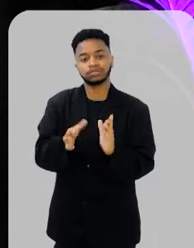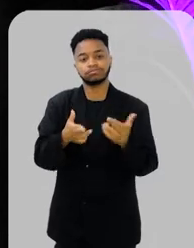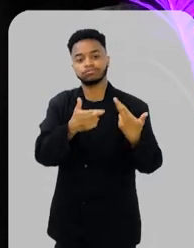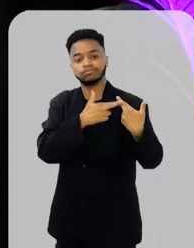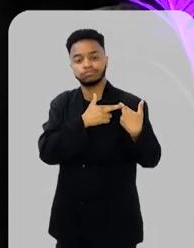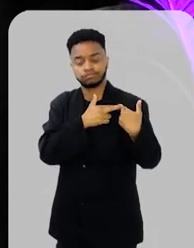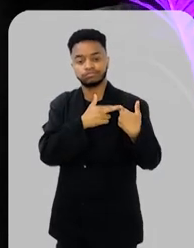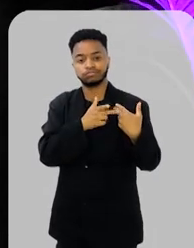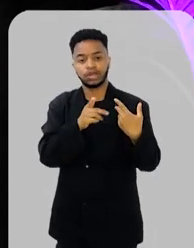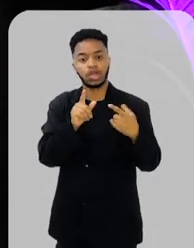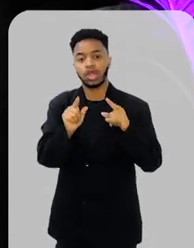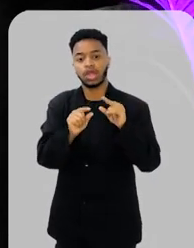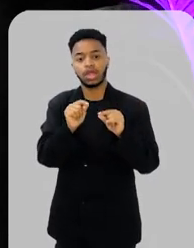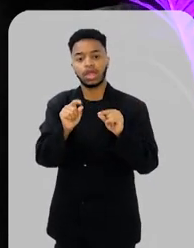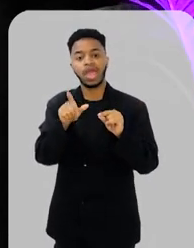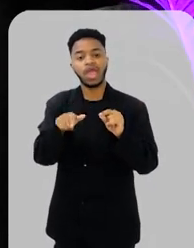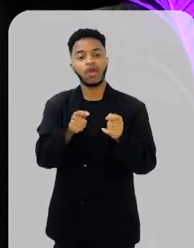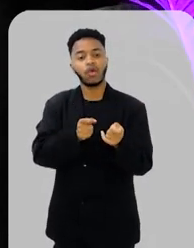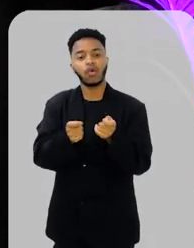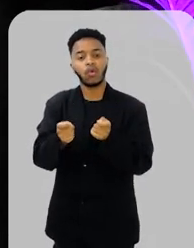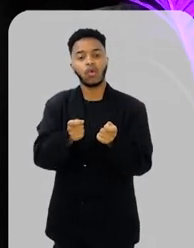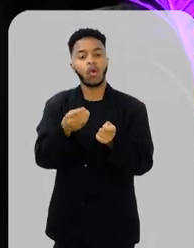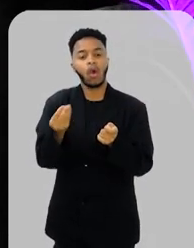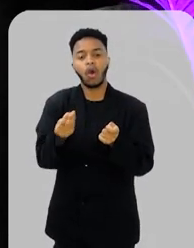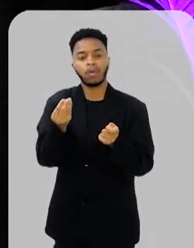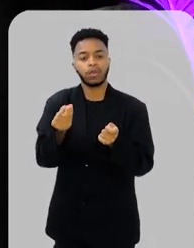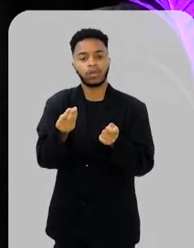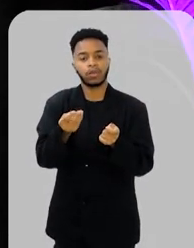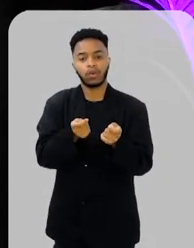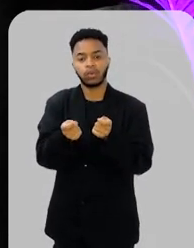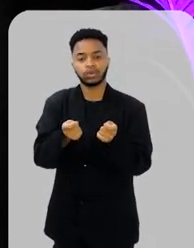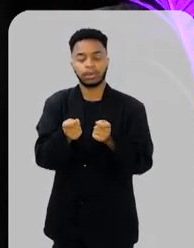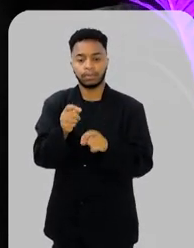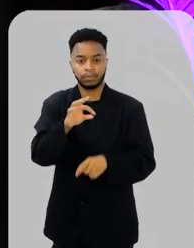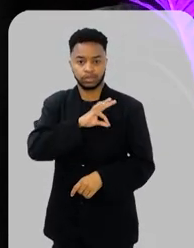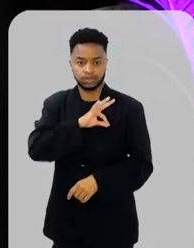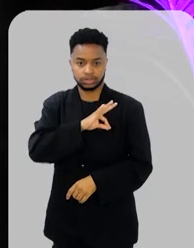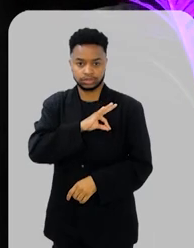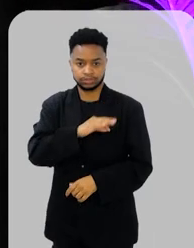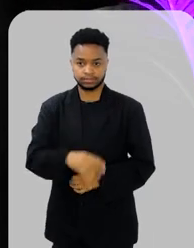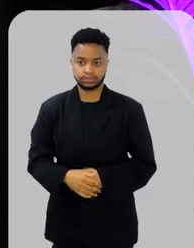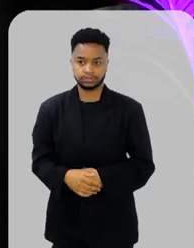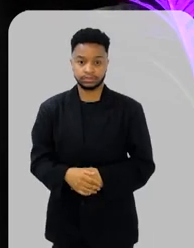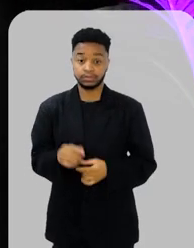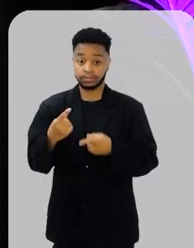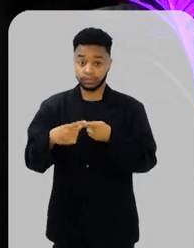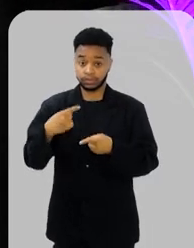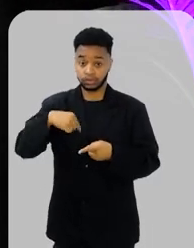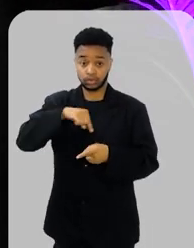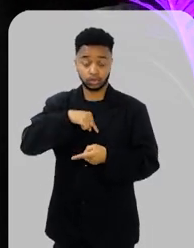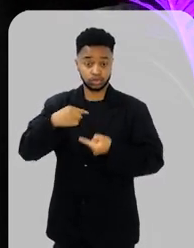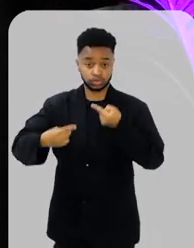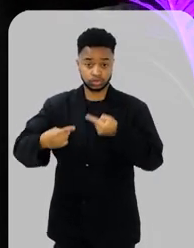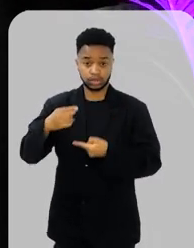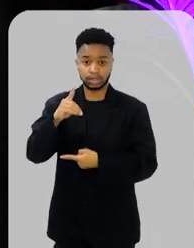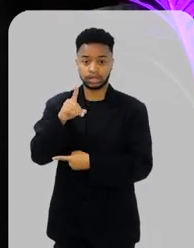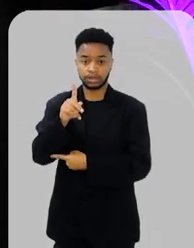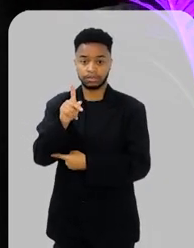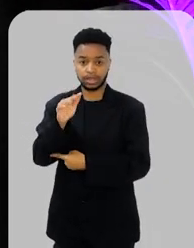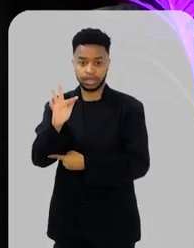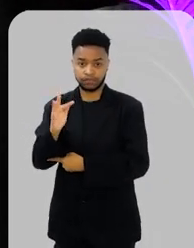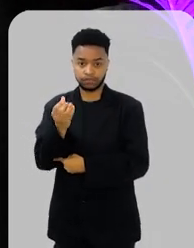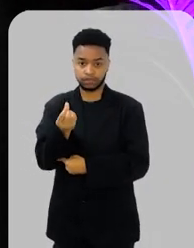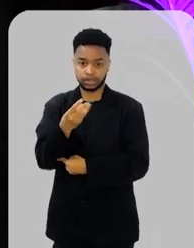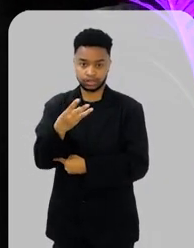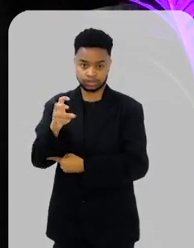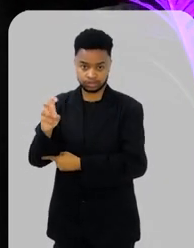uma das grandes atribuições, né, competências, é de como controlar a polícia. A gente está discutindo, será que você acompanha também a